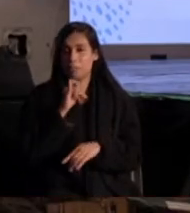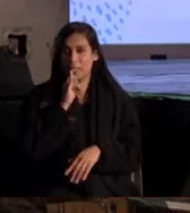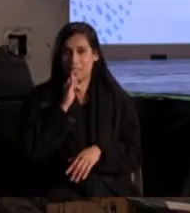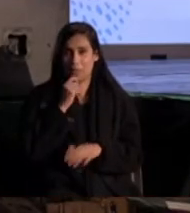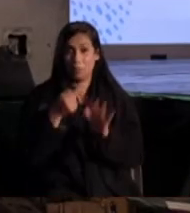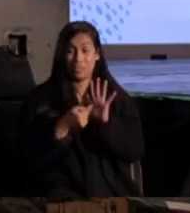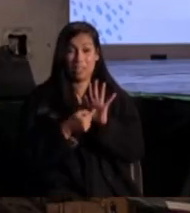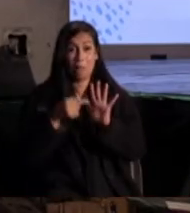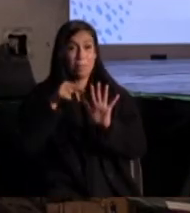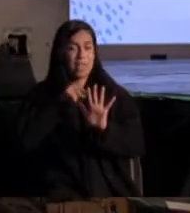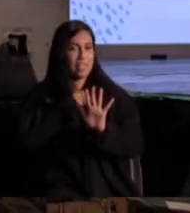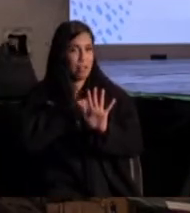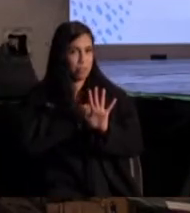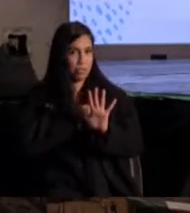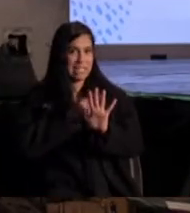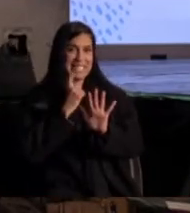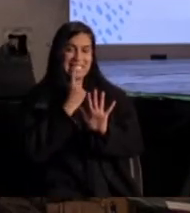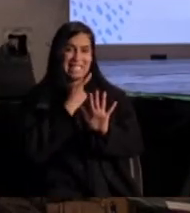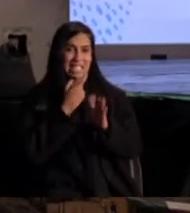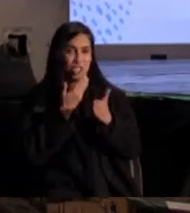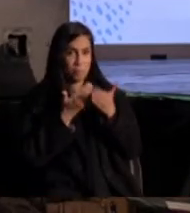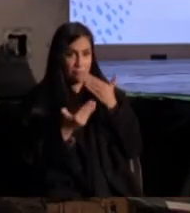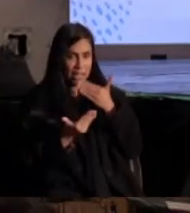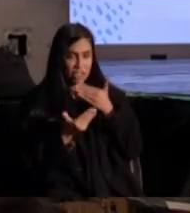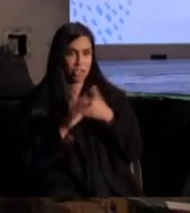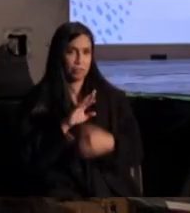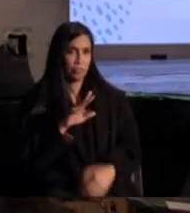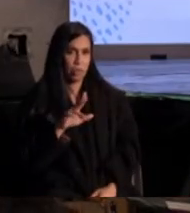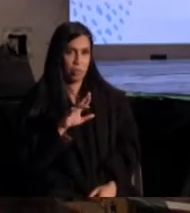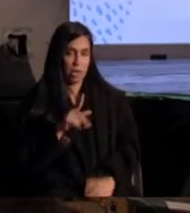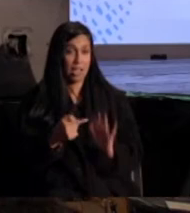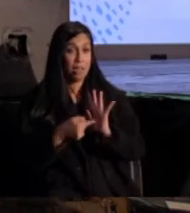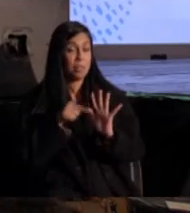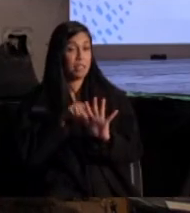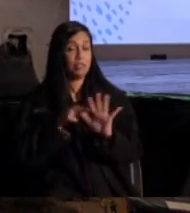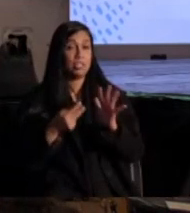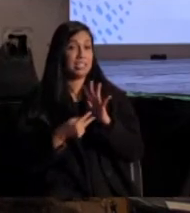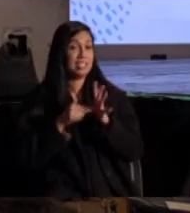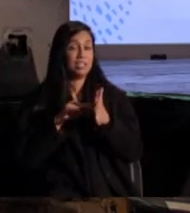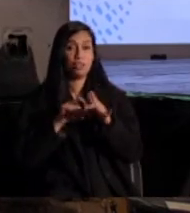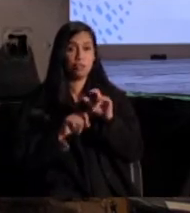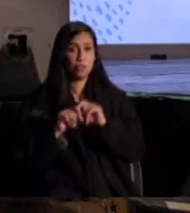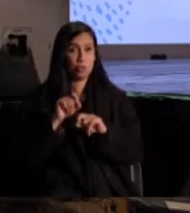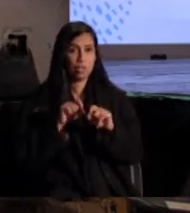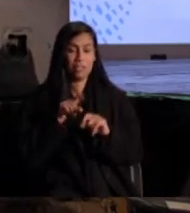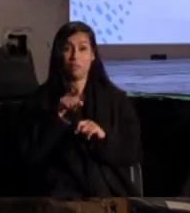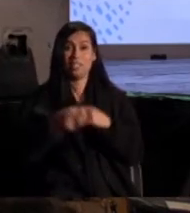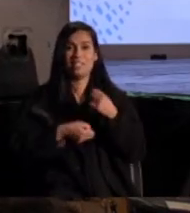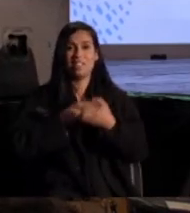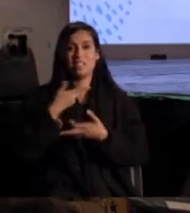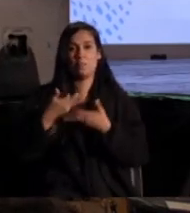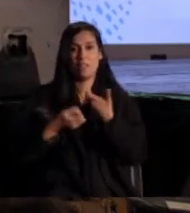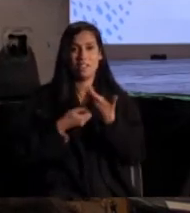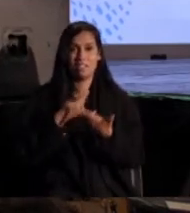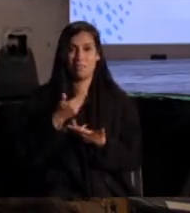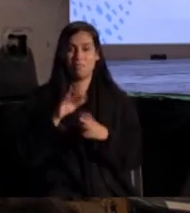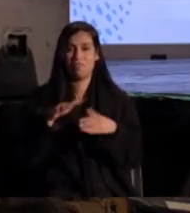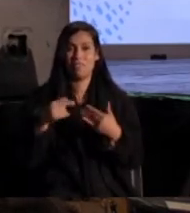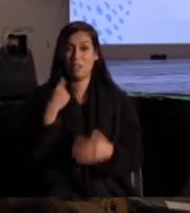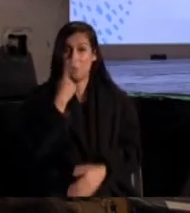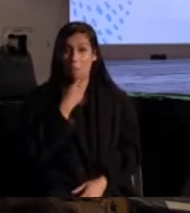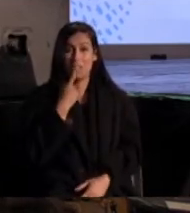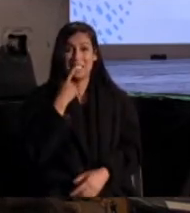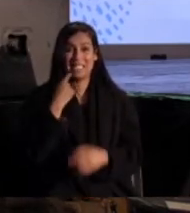por essa interseccionalidade que nós estamos falando aqui. São dentes perdidos por socos, pontapés,